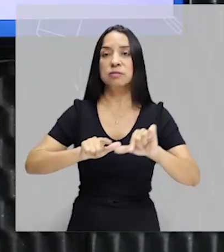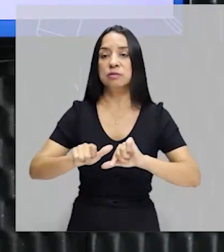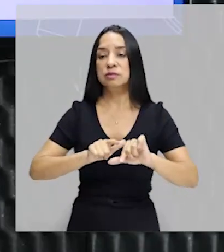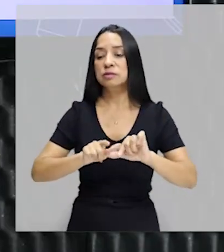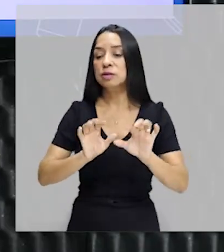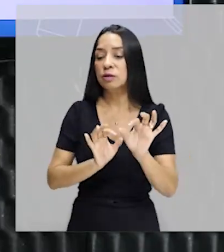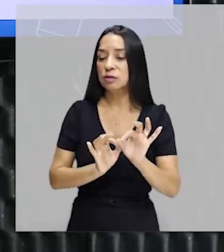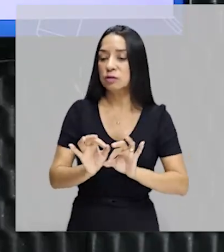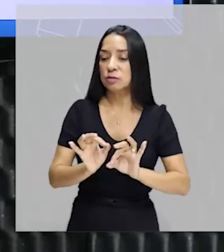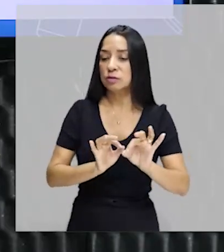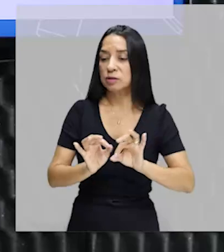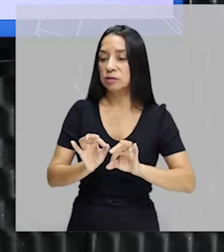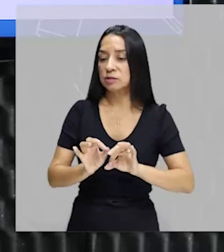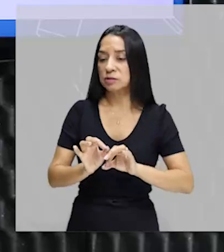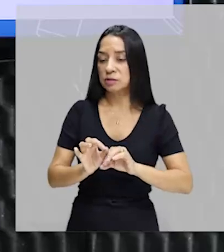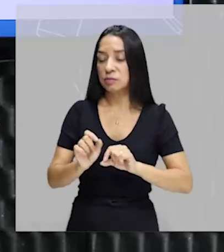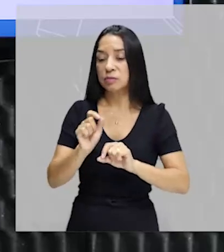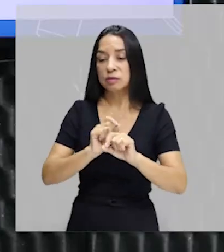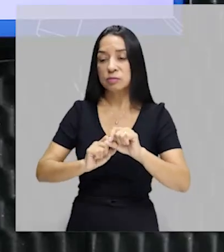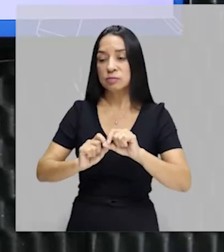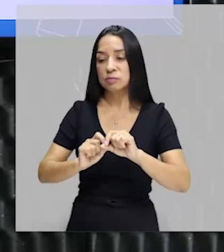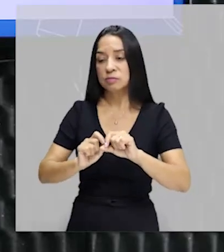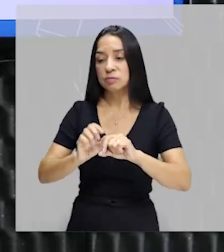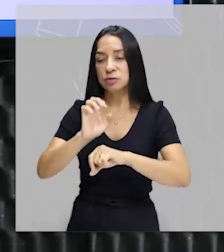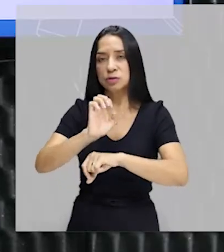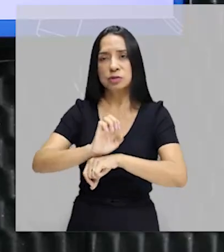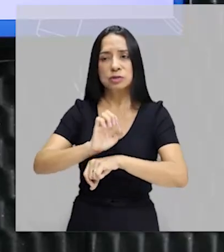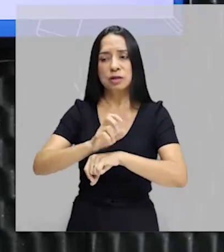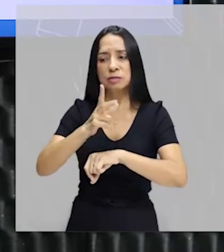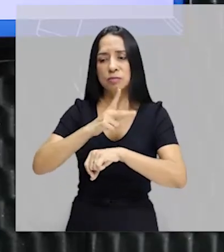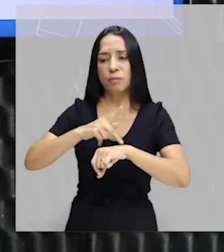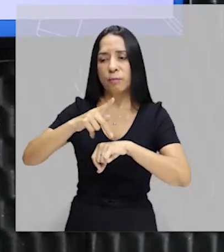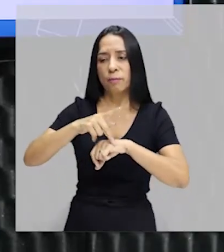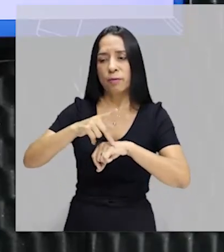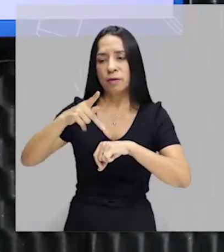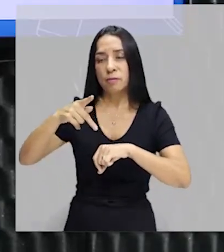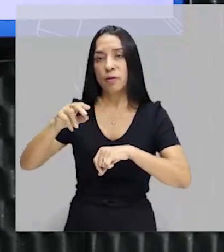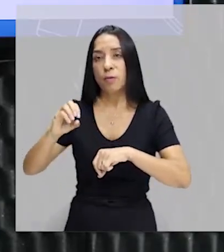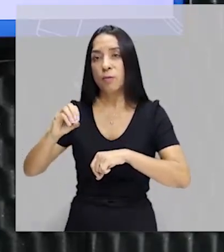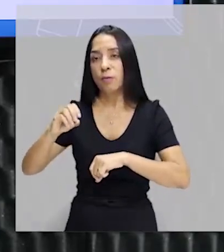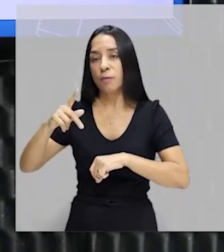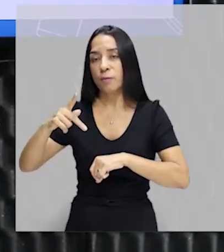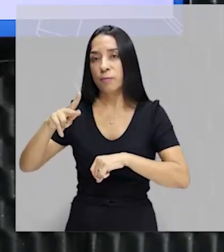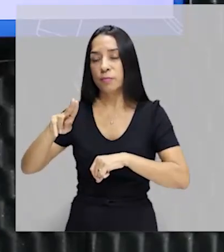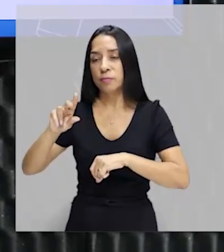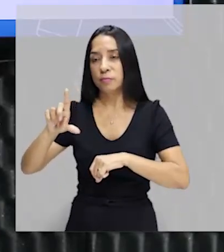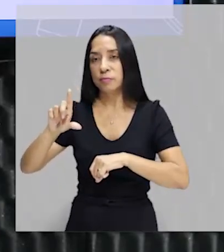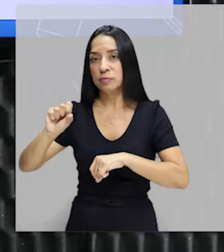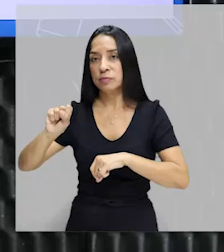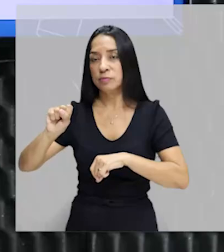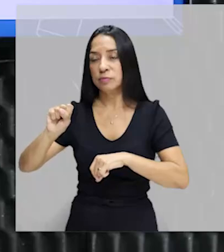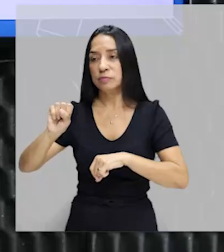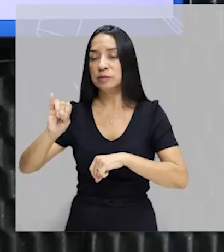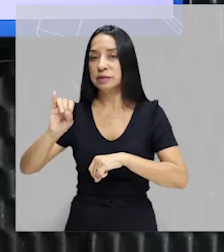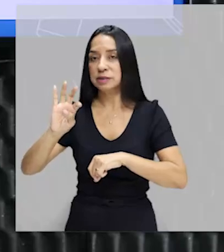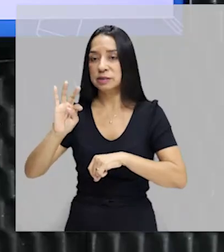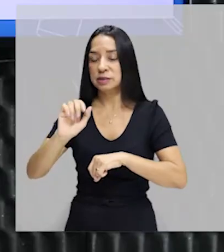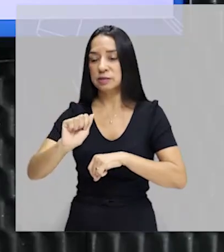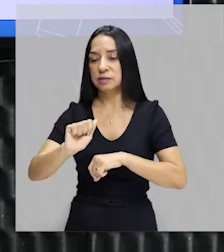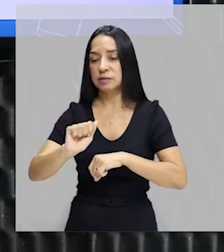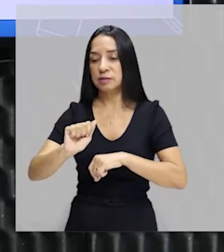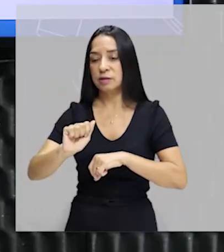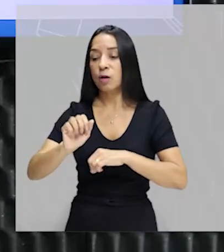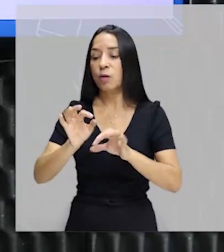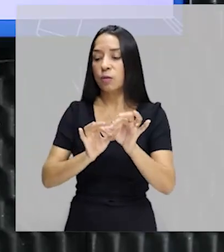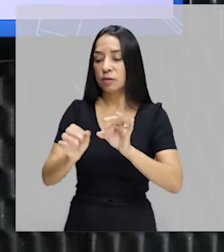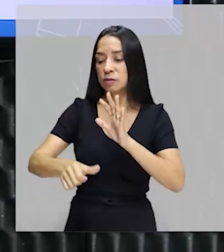vai ser organizada pelo Estado populista. O Estado populista é que vai organizar as primeiras leis trabalhistas no